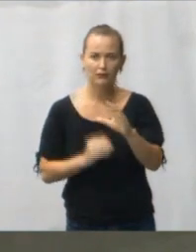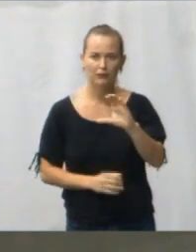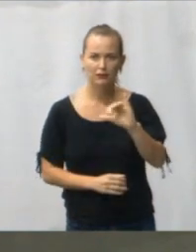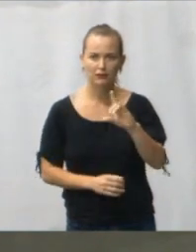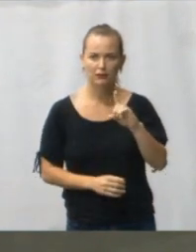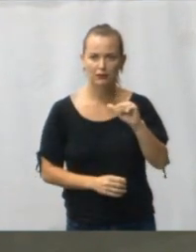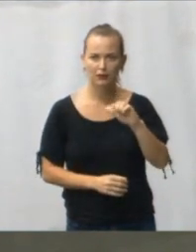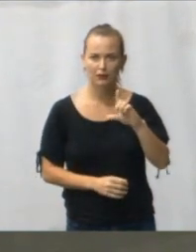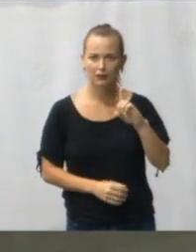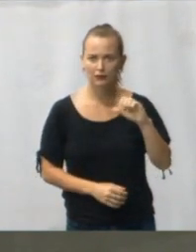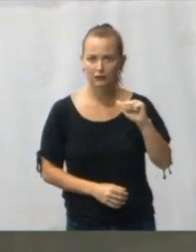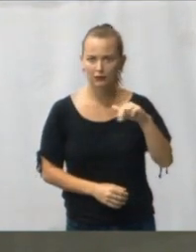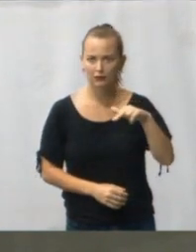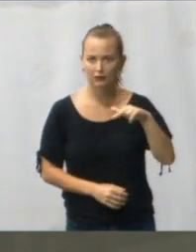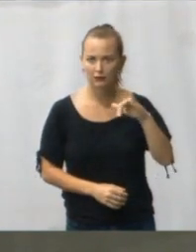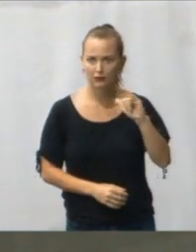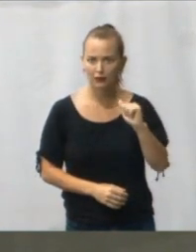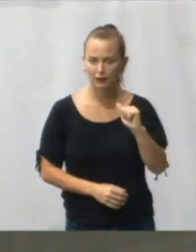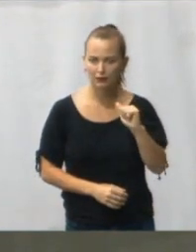Bom, vereadores,